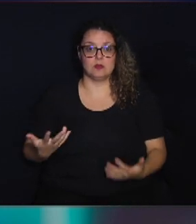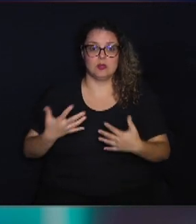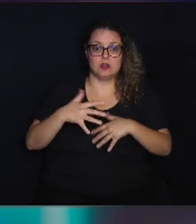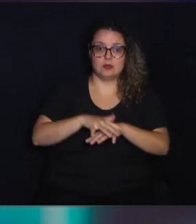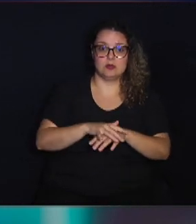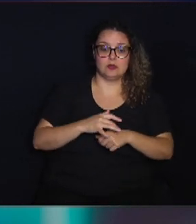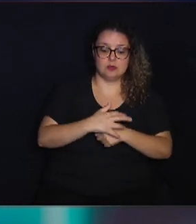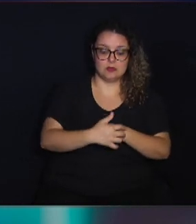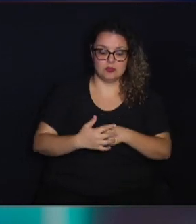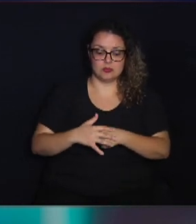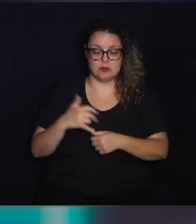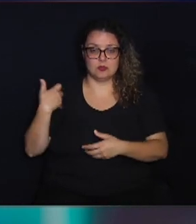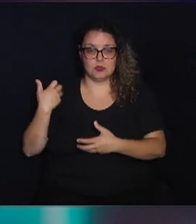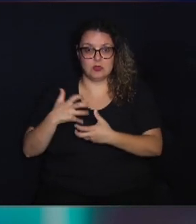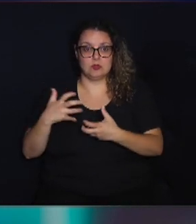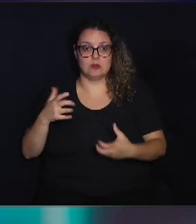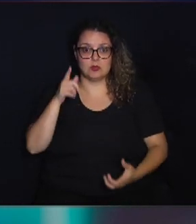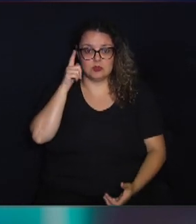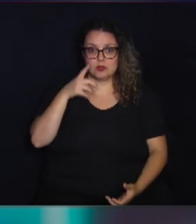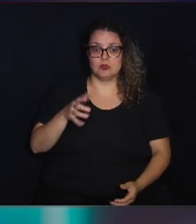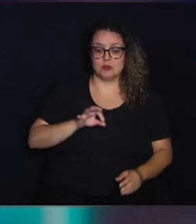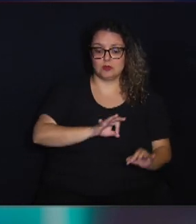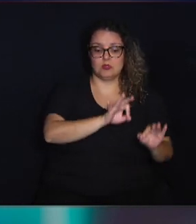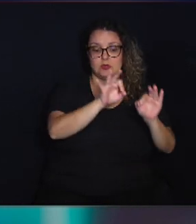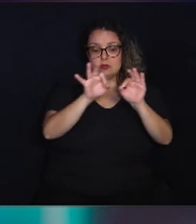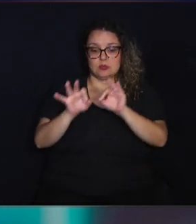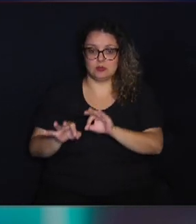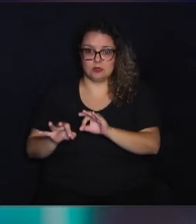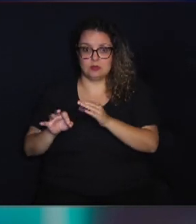digital para os idosos que não conseguem acompanhar o